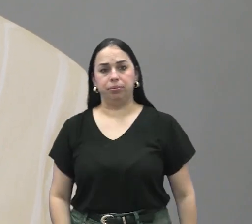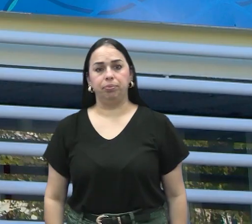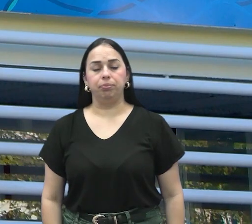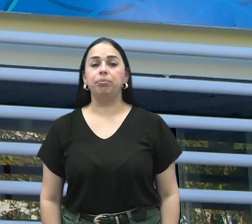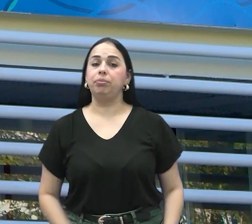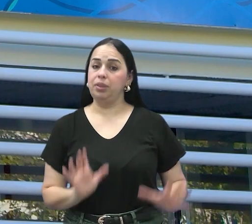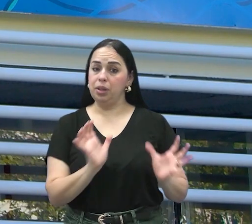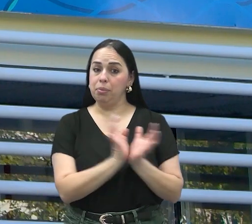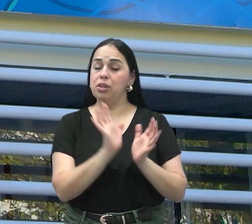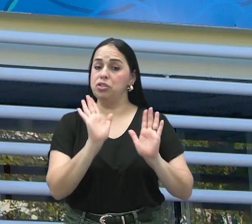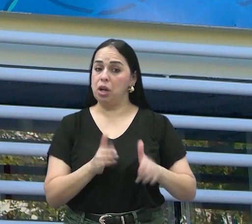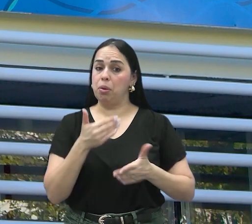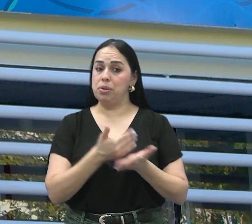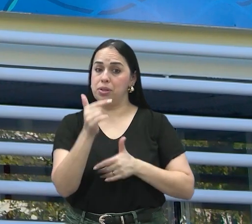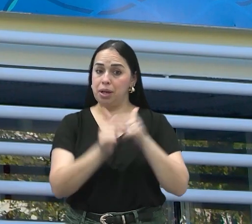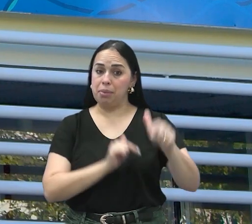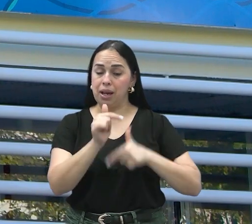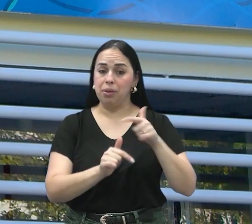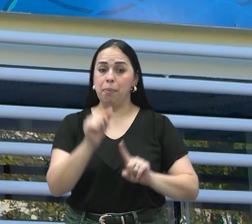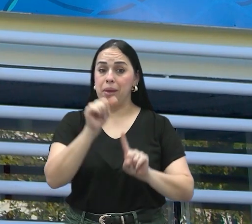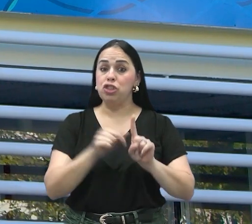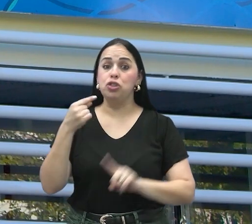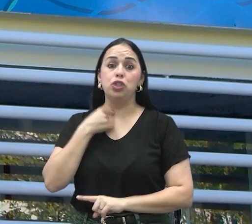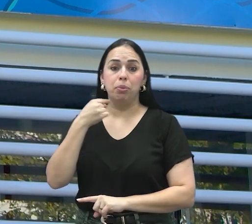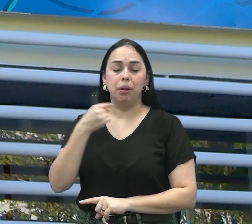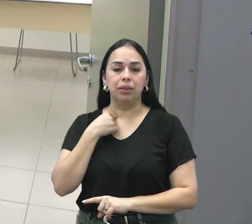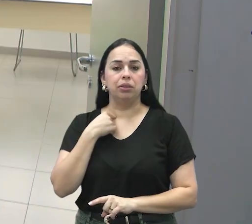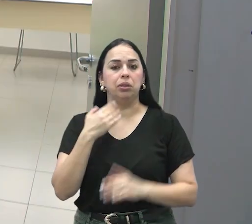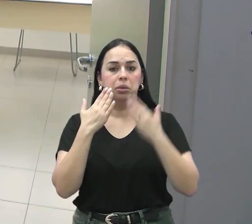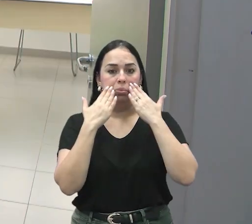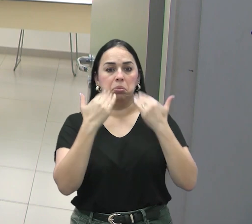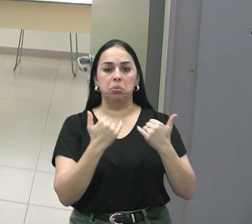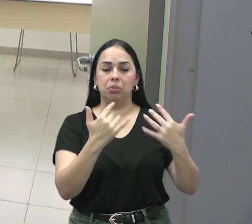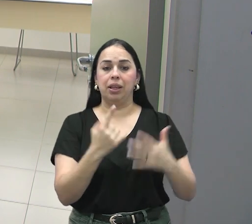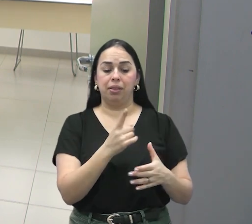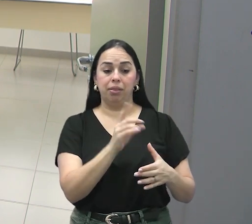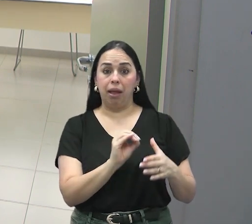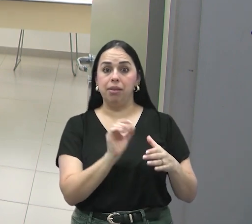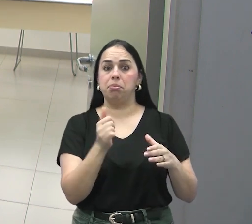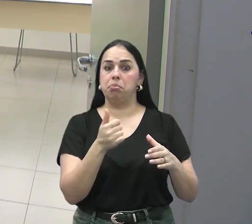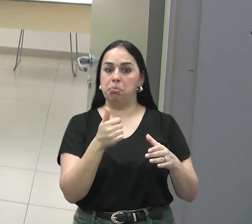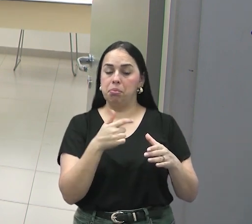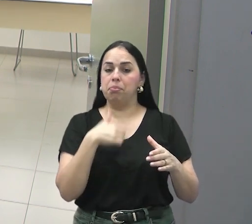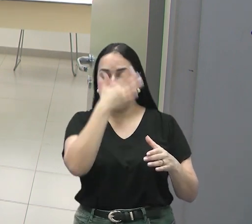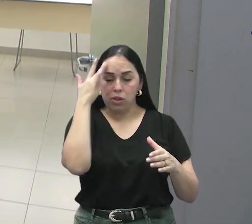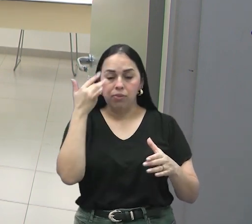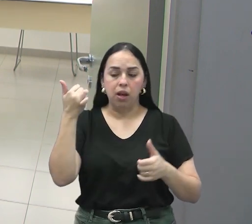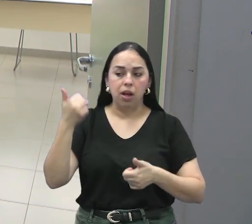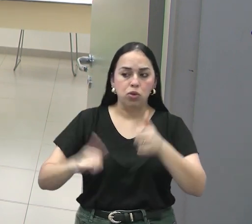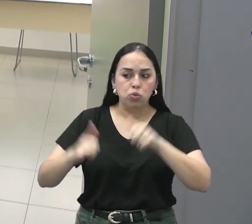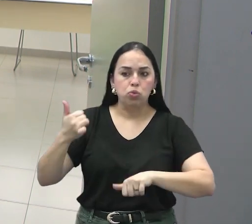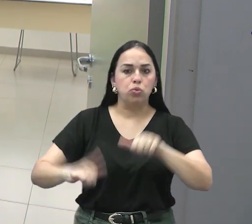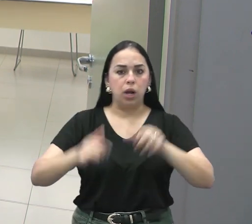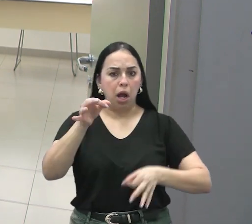né? A Junta Desportiva já está funcionando desde o início do mês de maio. Em audiências, os 10 membros deverão julgar as